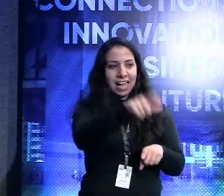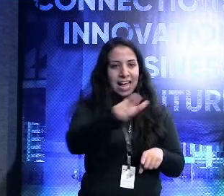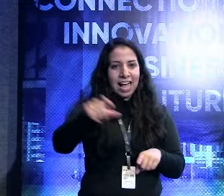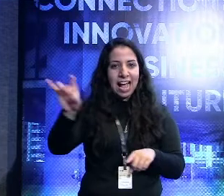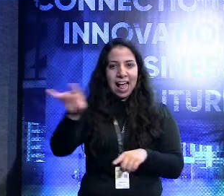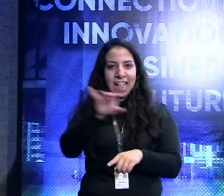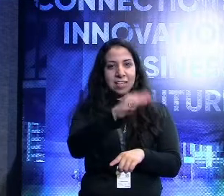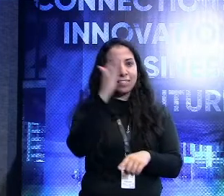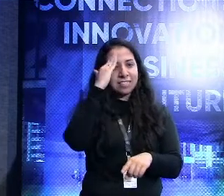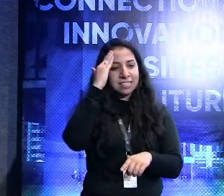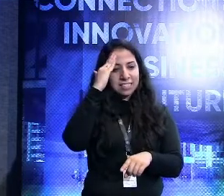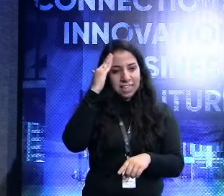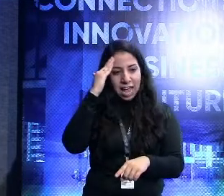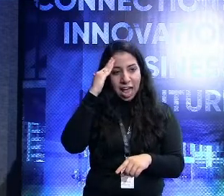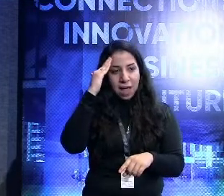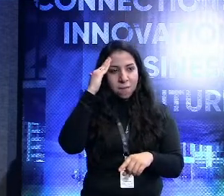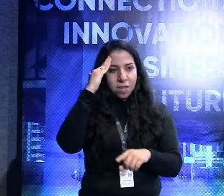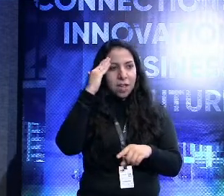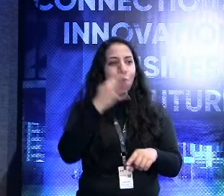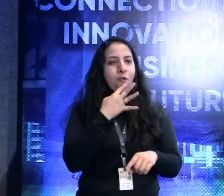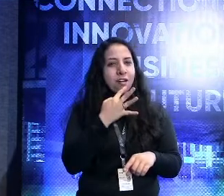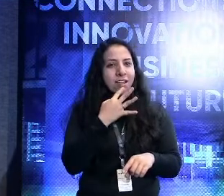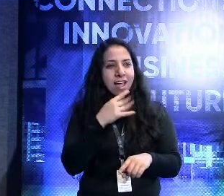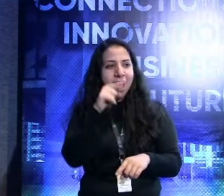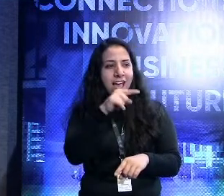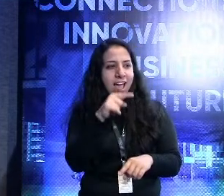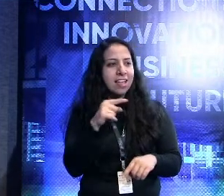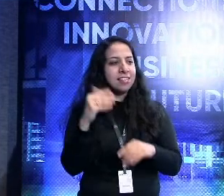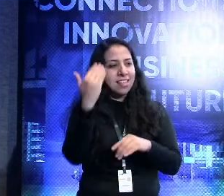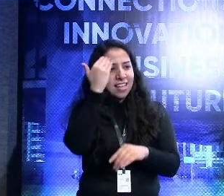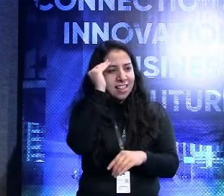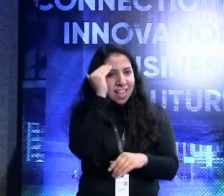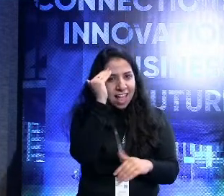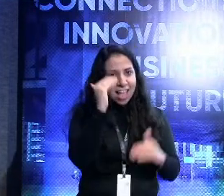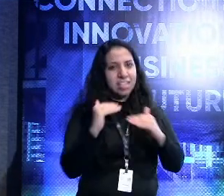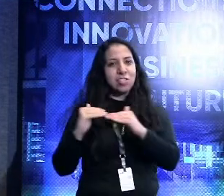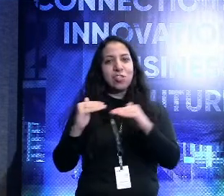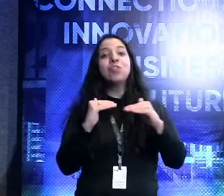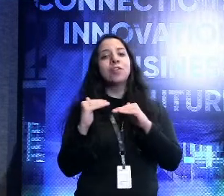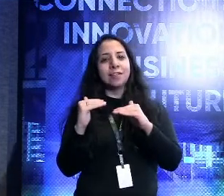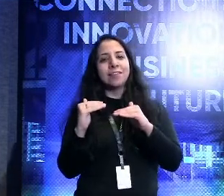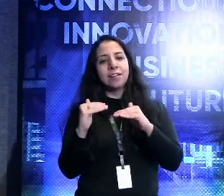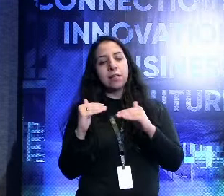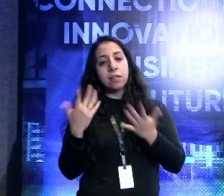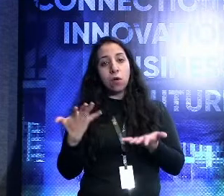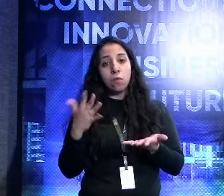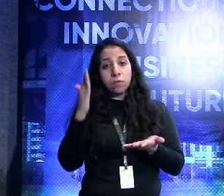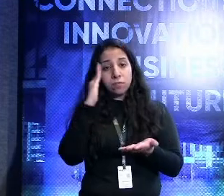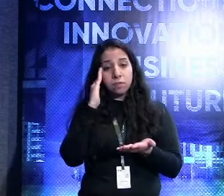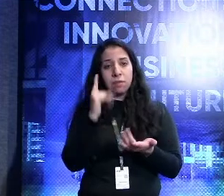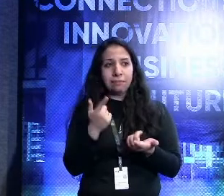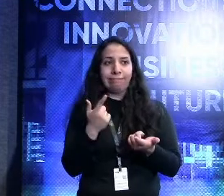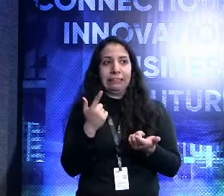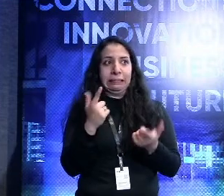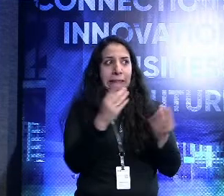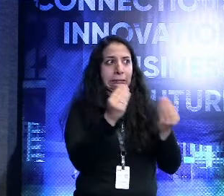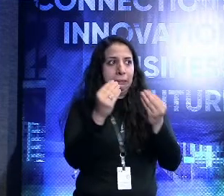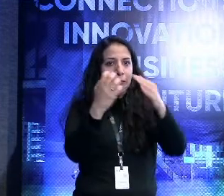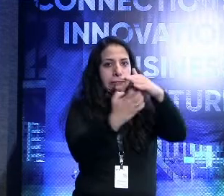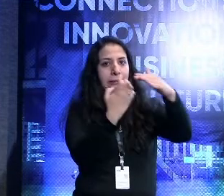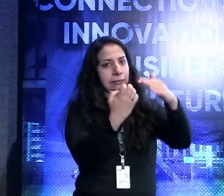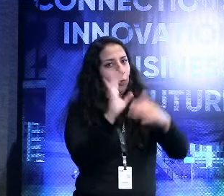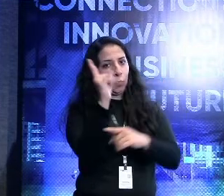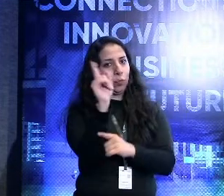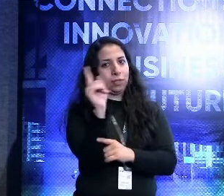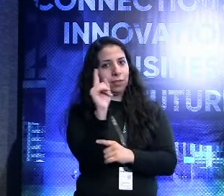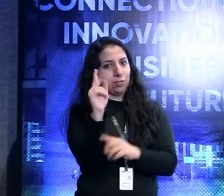mundo tem que estar falando a mesma língua. E a gente sabe, vocês talvez concordem também, que em muitas empresas isso não acontece. Então, a gente